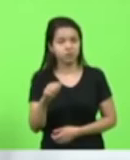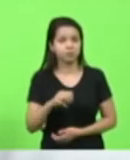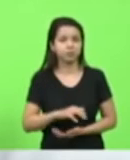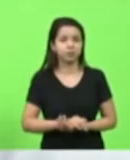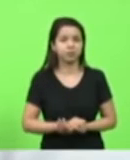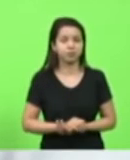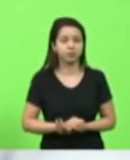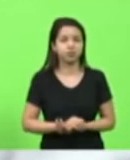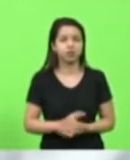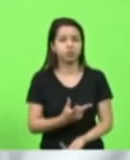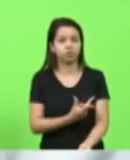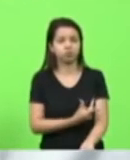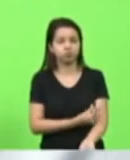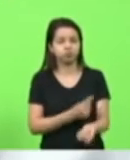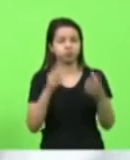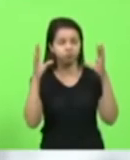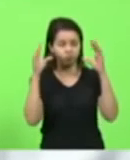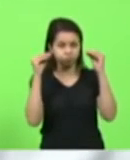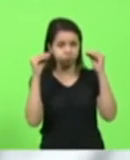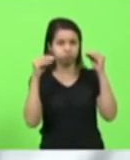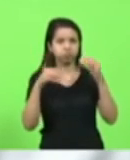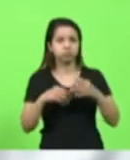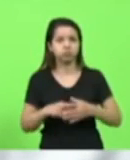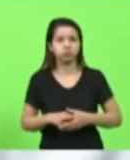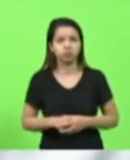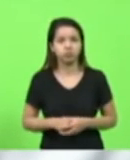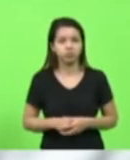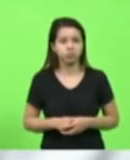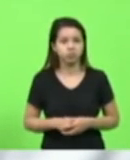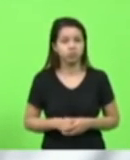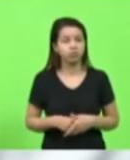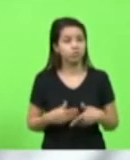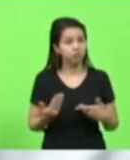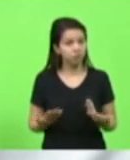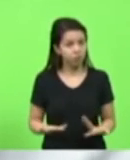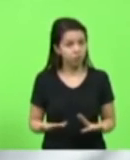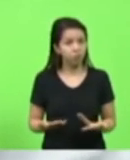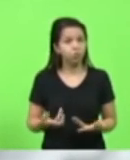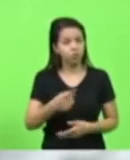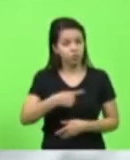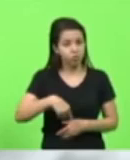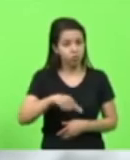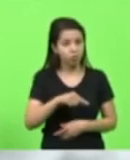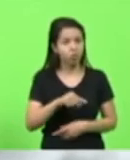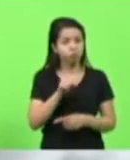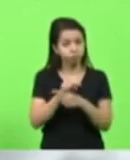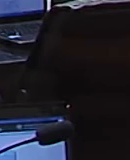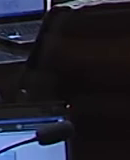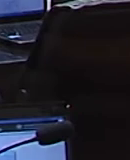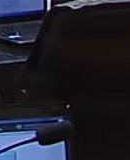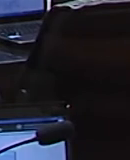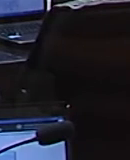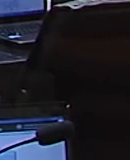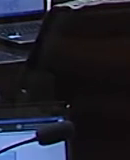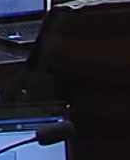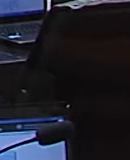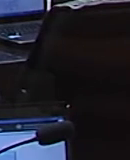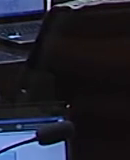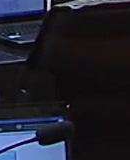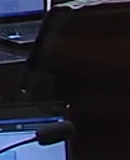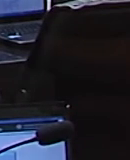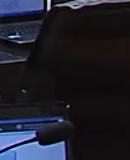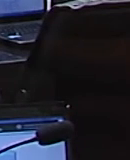O deputado Vicente Caro Preso, do PSDB, relatou na tribuna do parlamento o resultado de uma reunião com